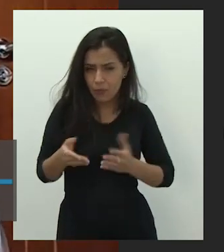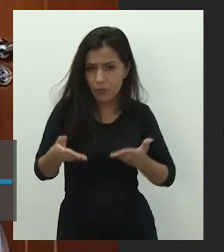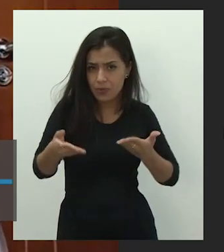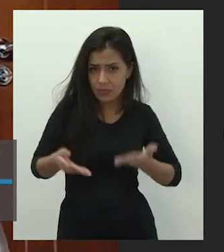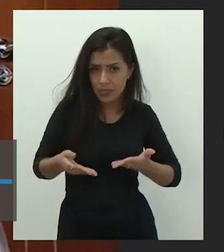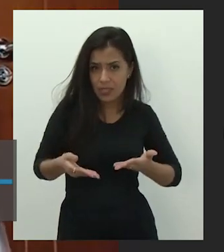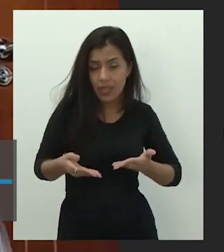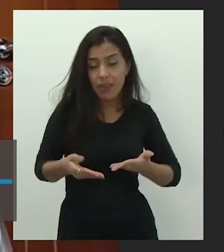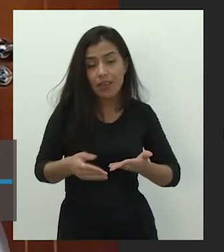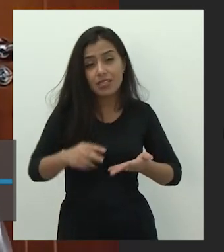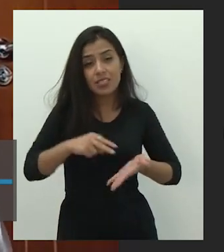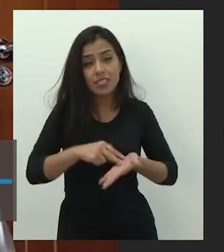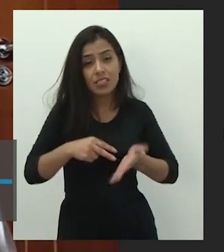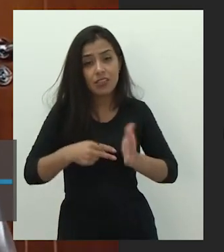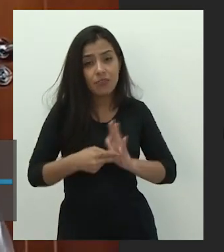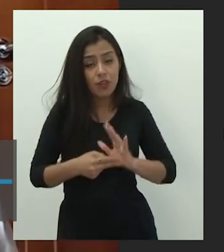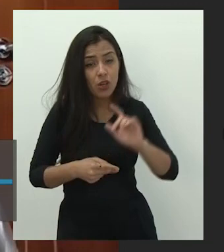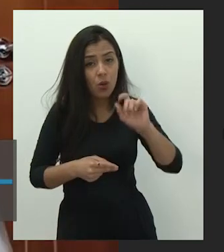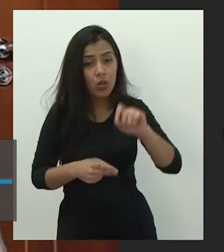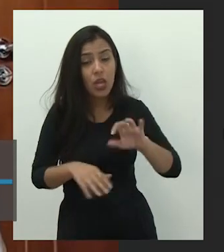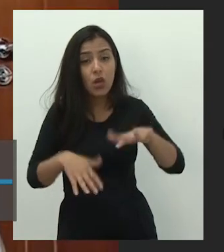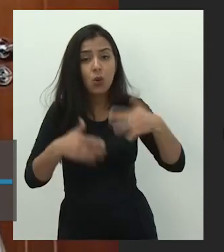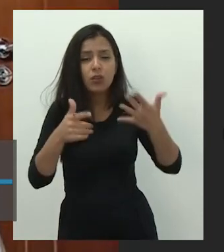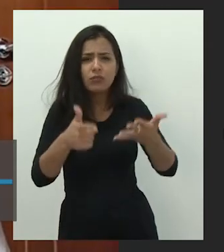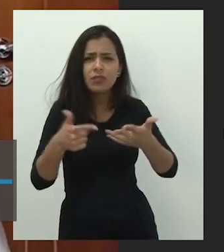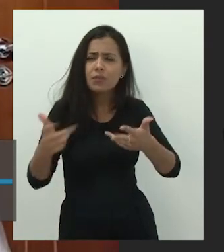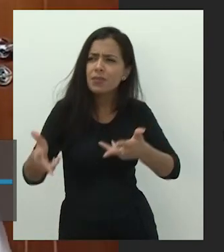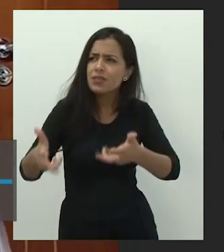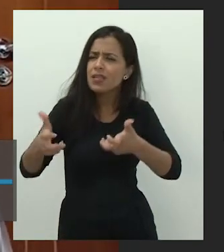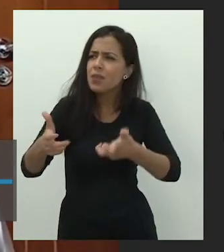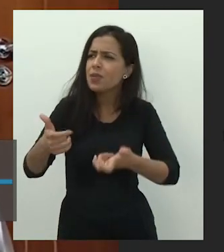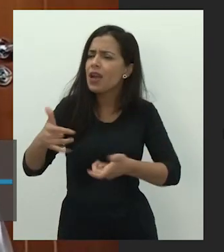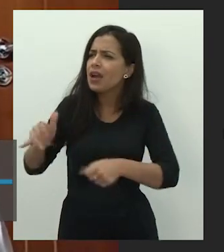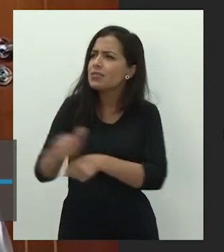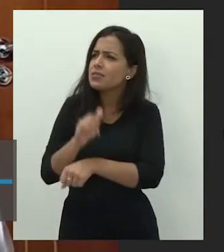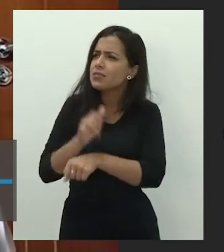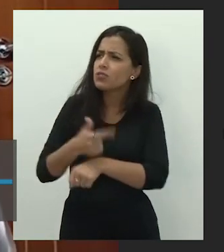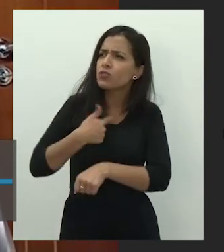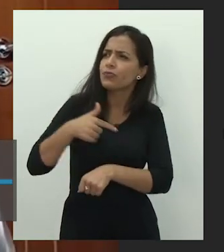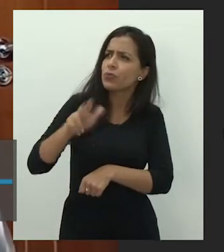questão. Que estratégia a gente utiliza? Dessa forma, a gente